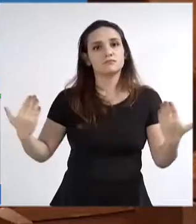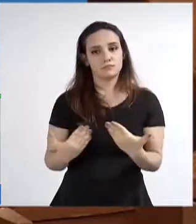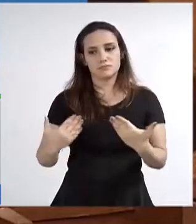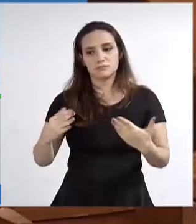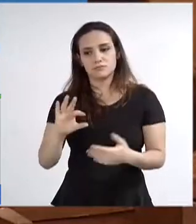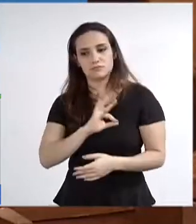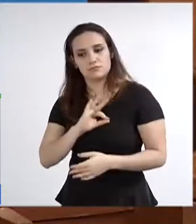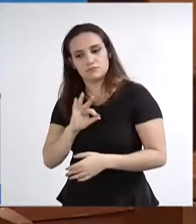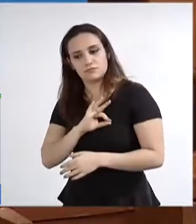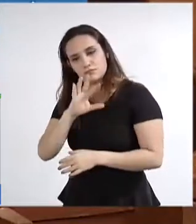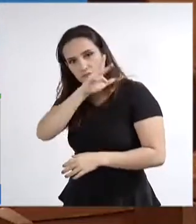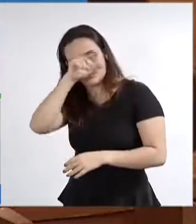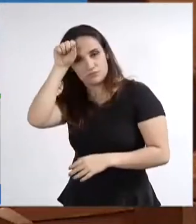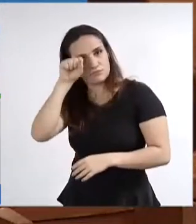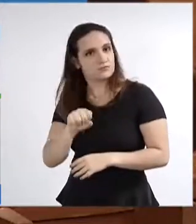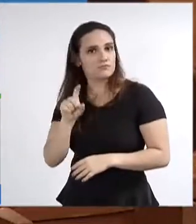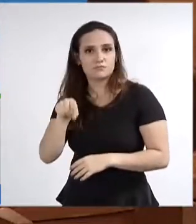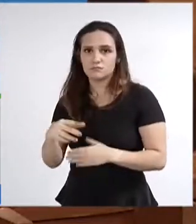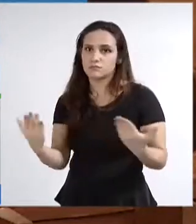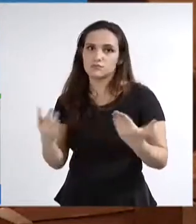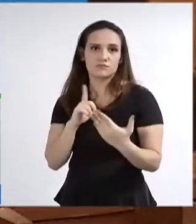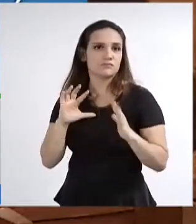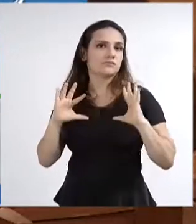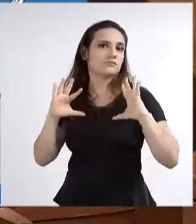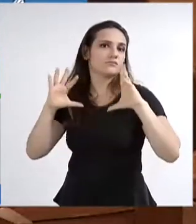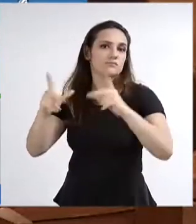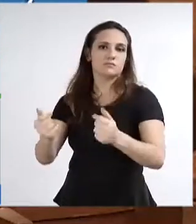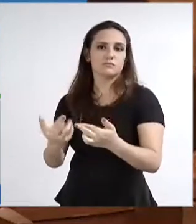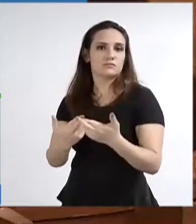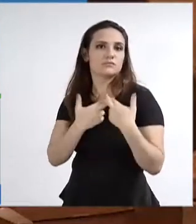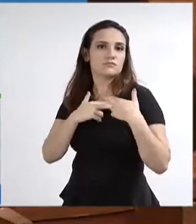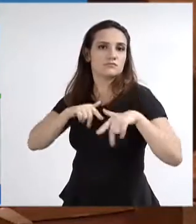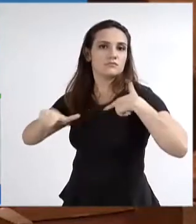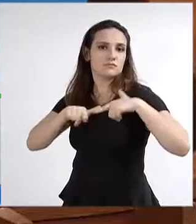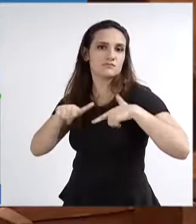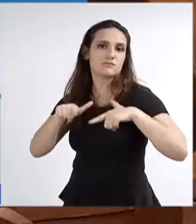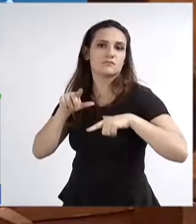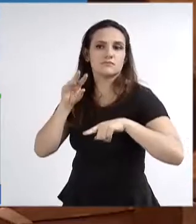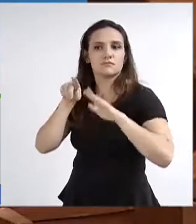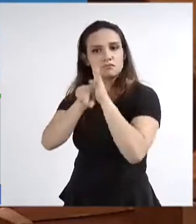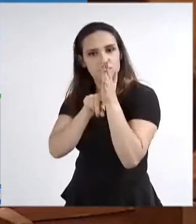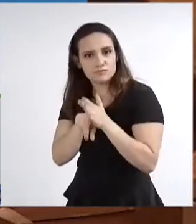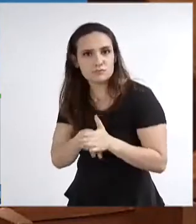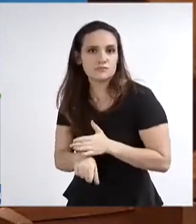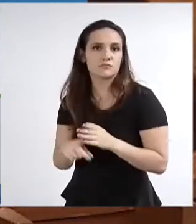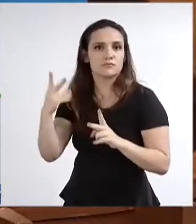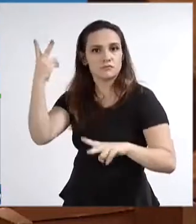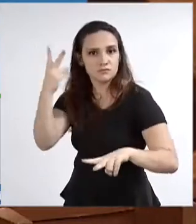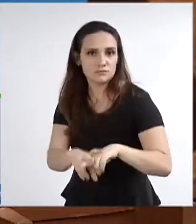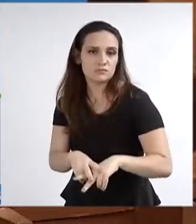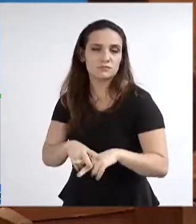de Mato Grosso do Sul, ele arca com todo o trabalho da Polícia Judiciária,